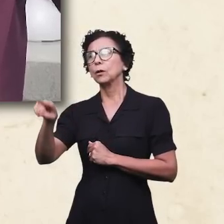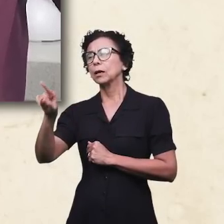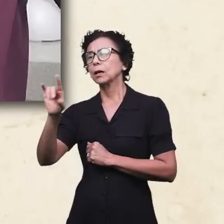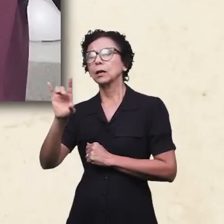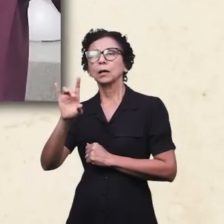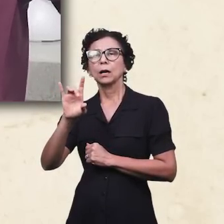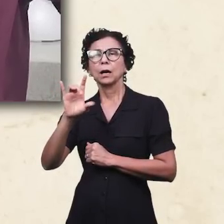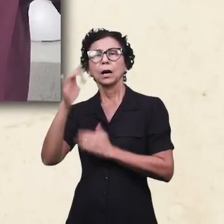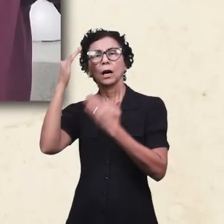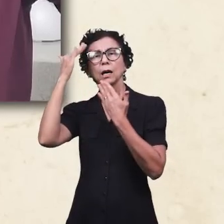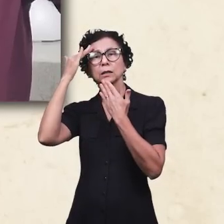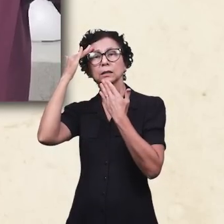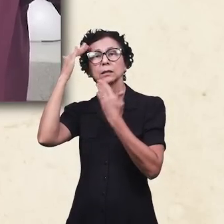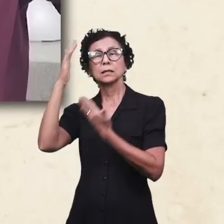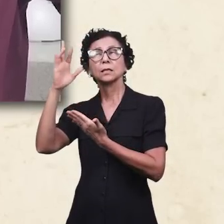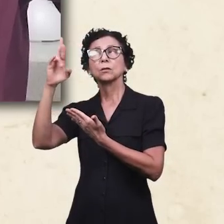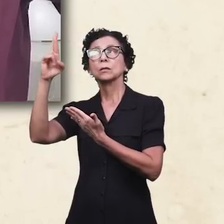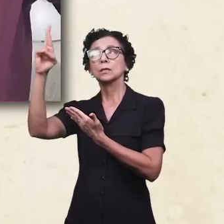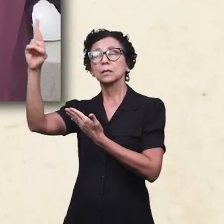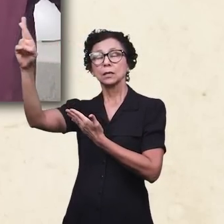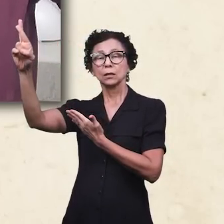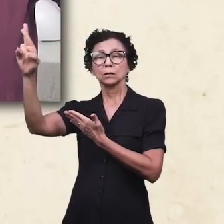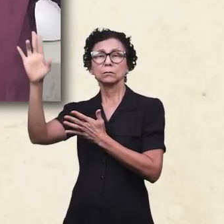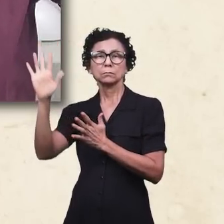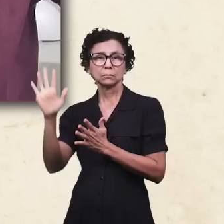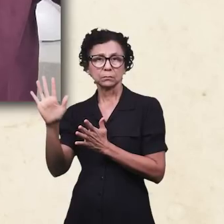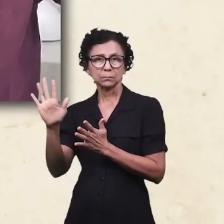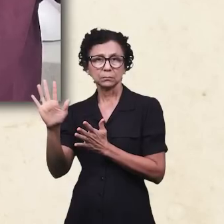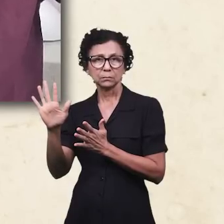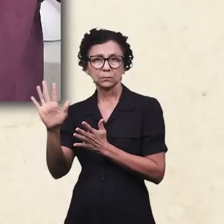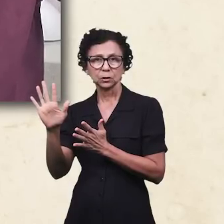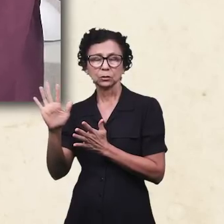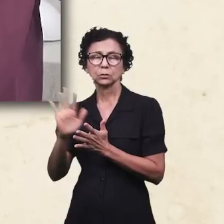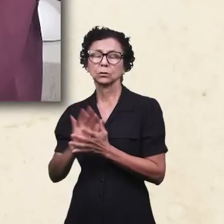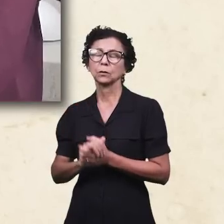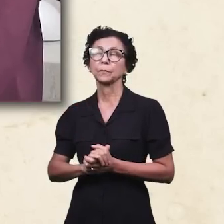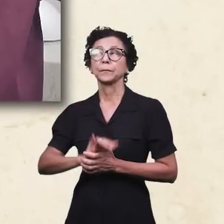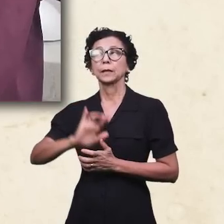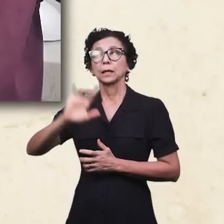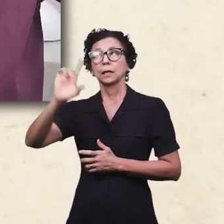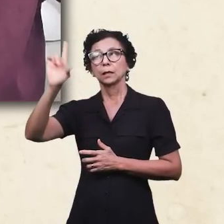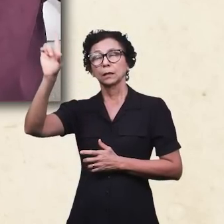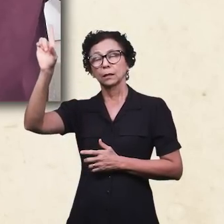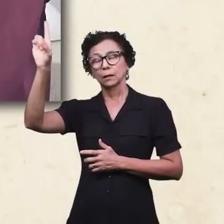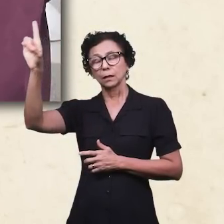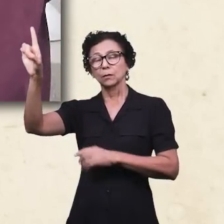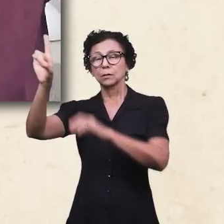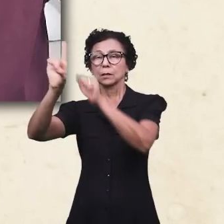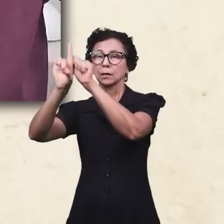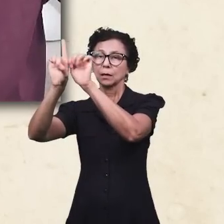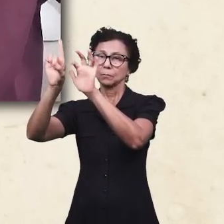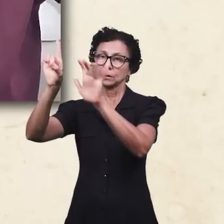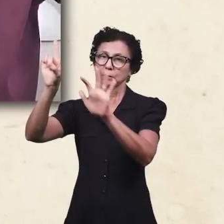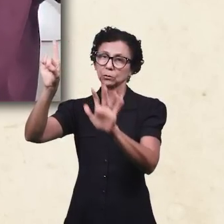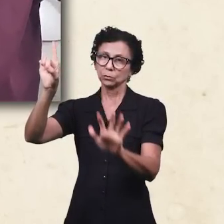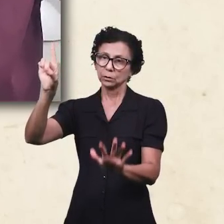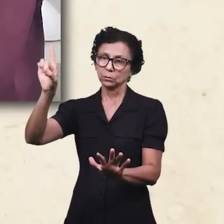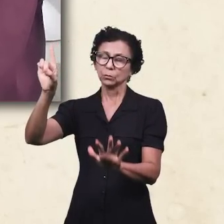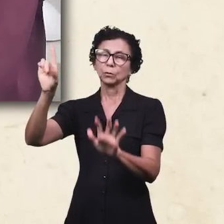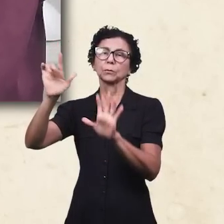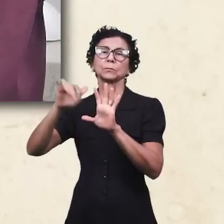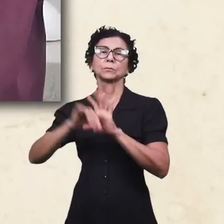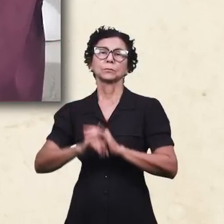lá agradecer o Senhor e que Deus é o beneficiado desse culto. Não. Deus ele é o beneficiador, Deus ele é